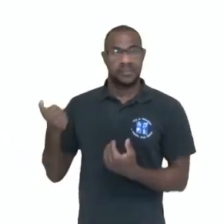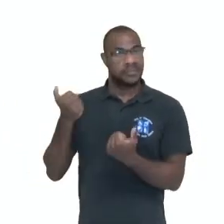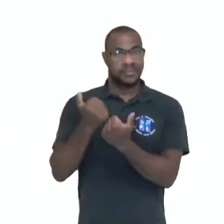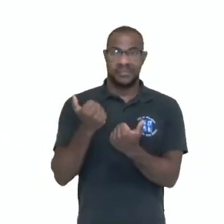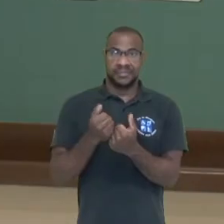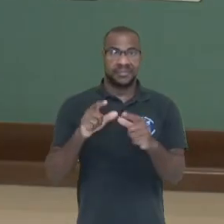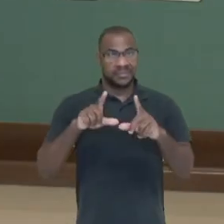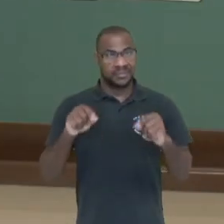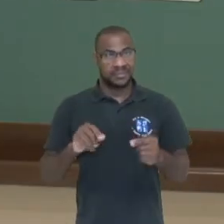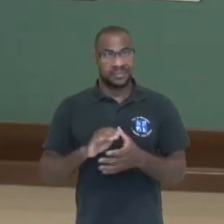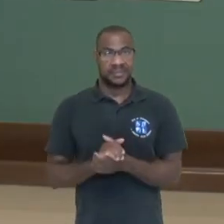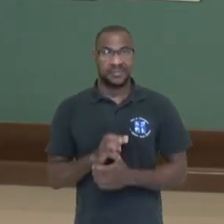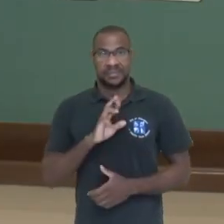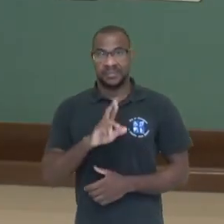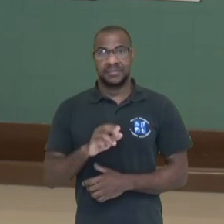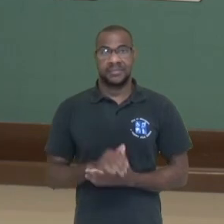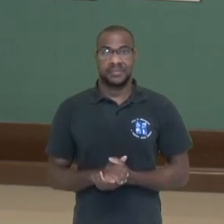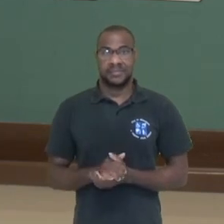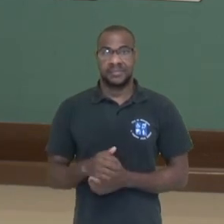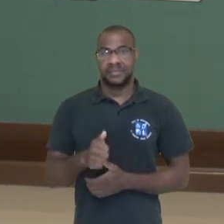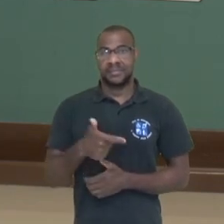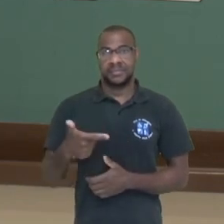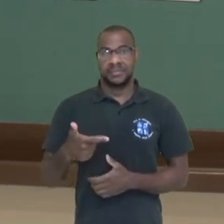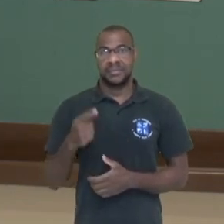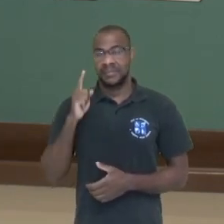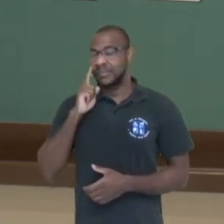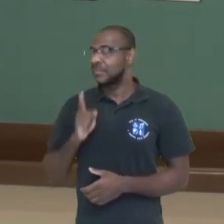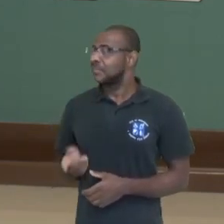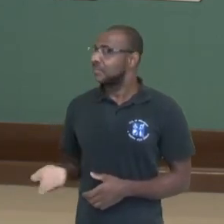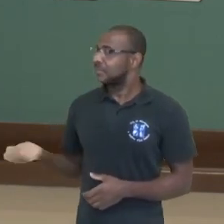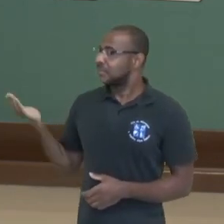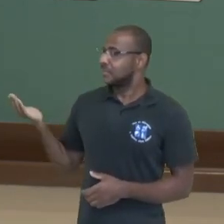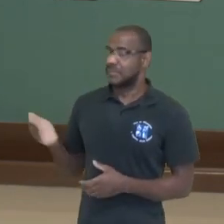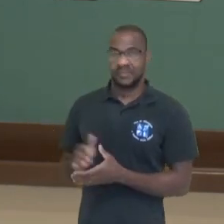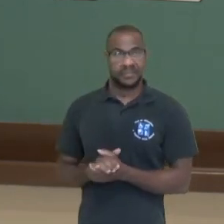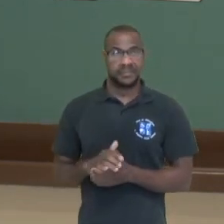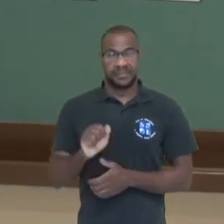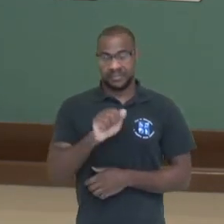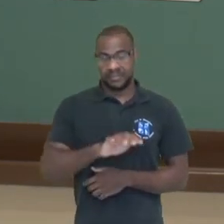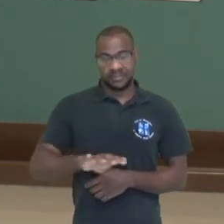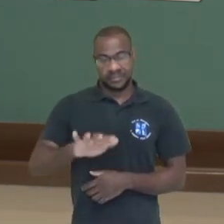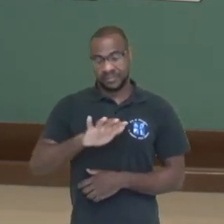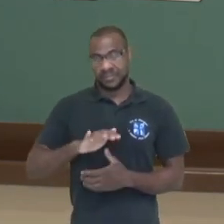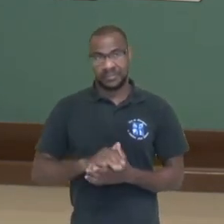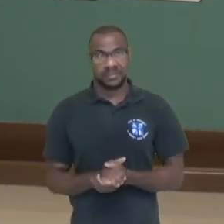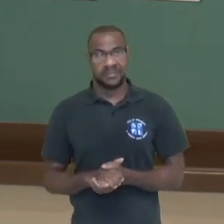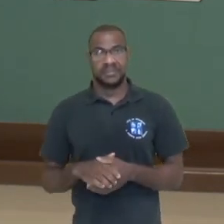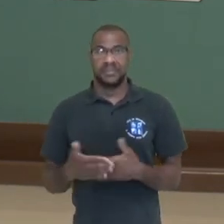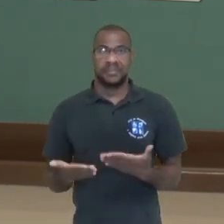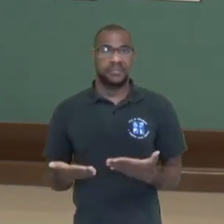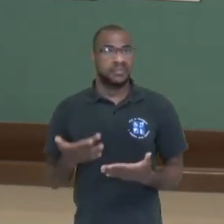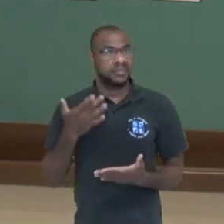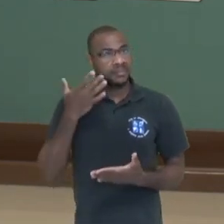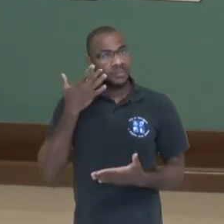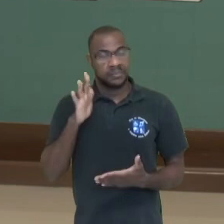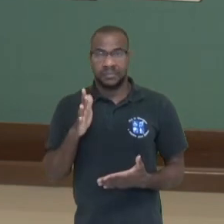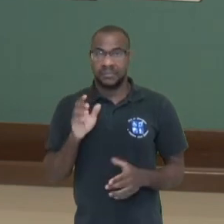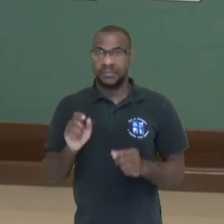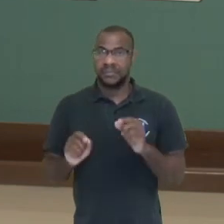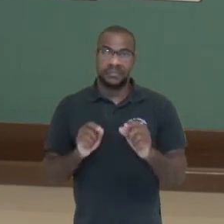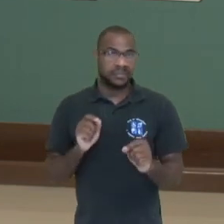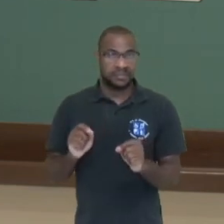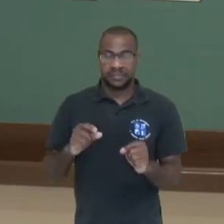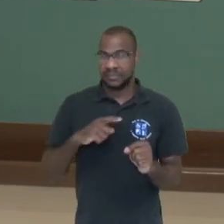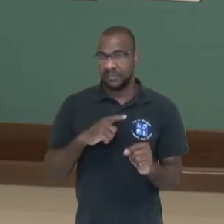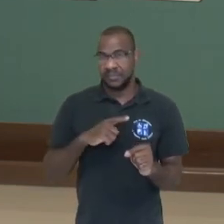dar 12. 12 o quê? Unidades de área. Tá bom? Como ele não me passou nenhuma